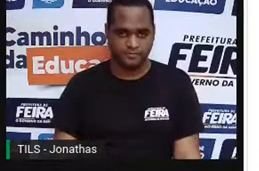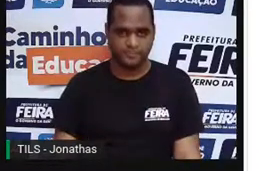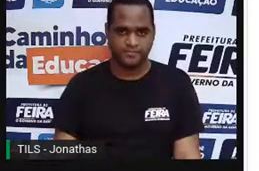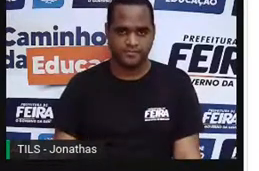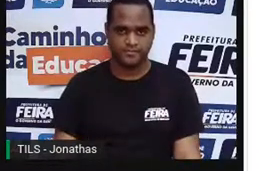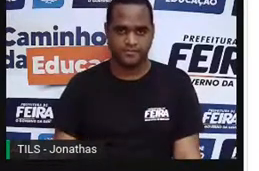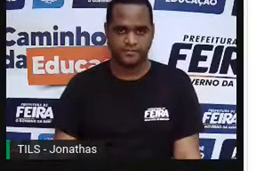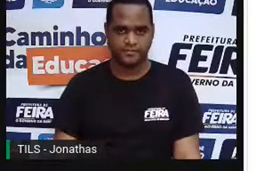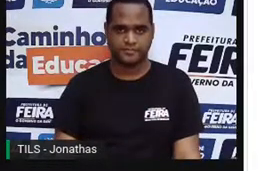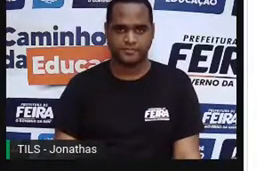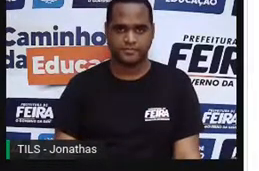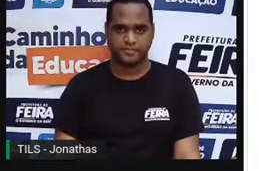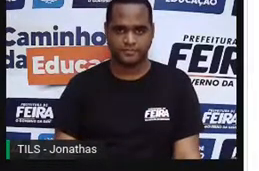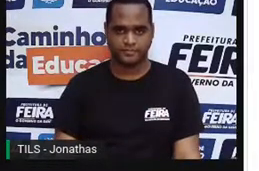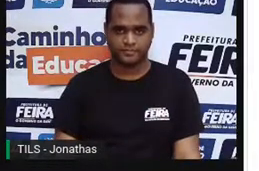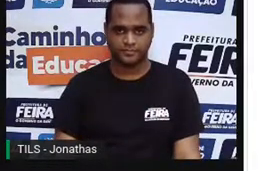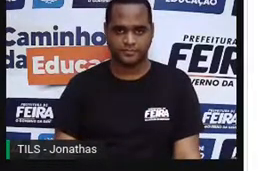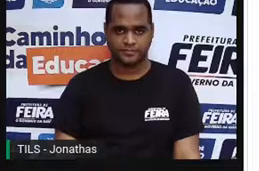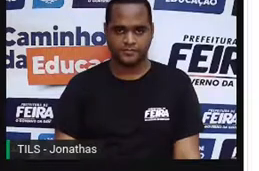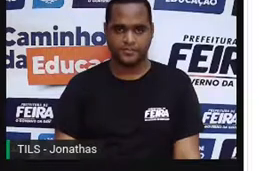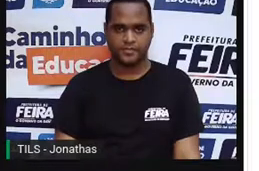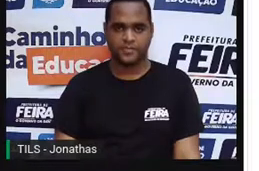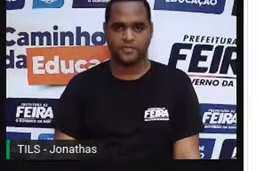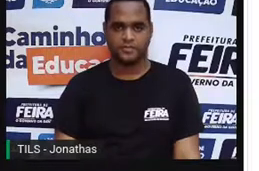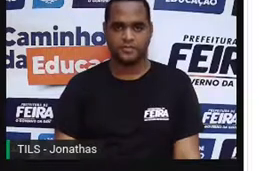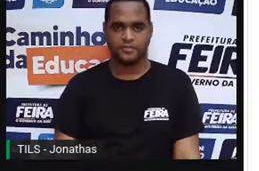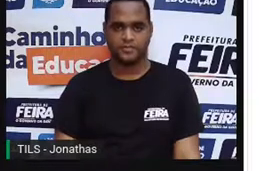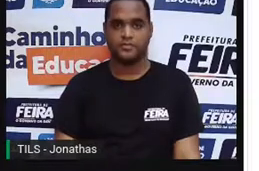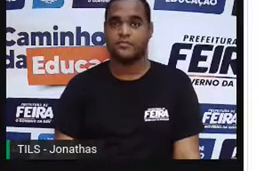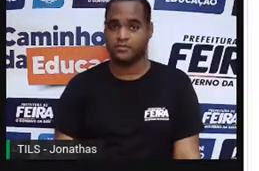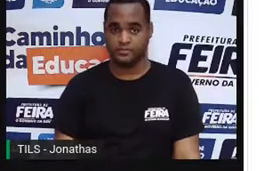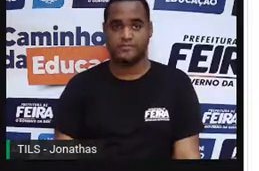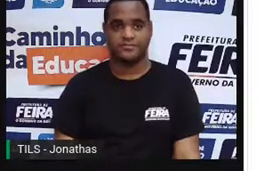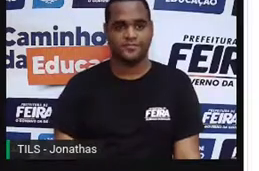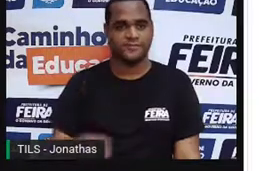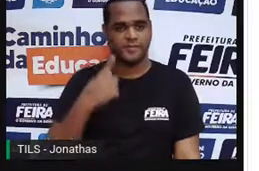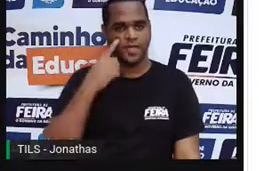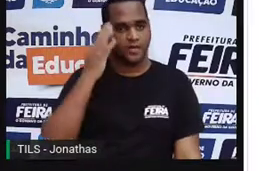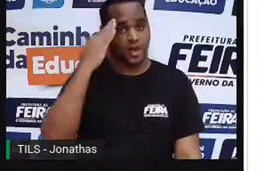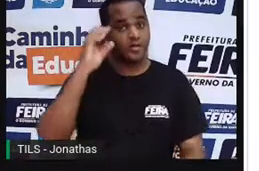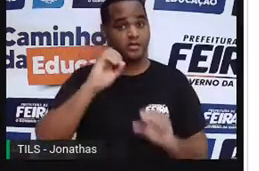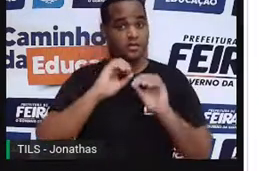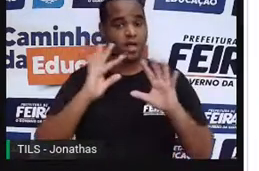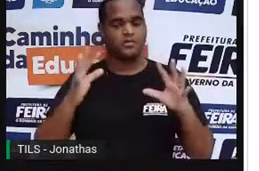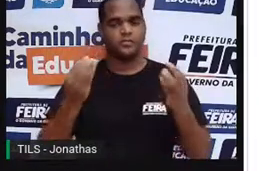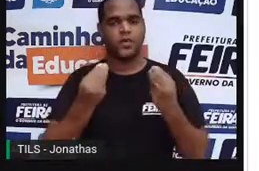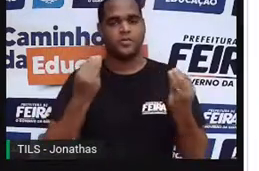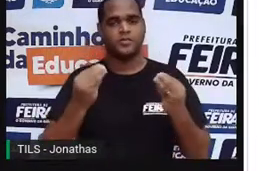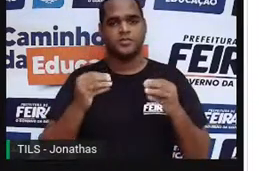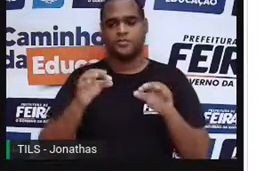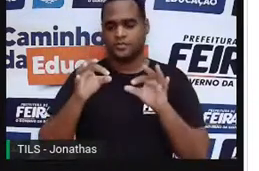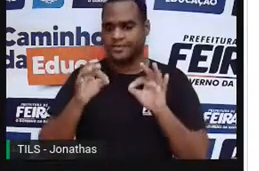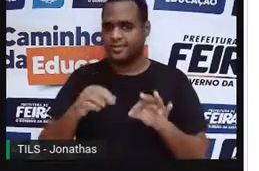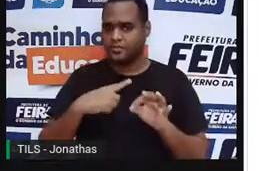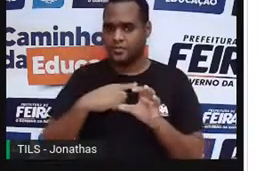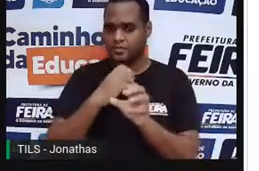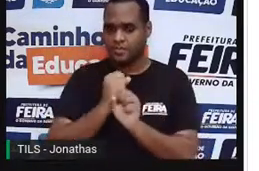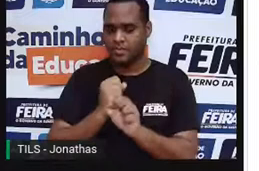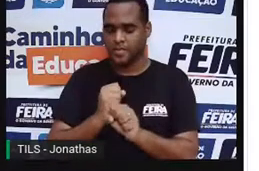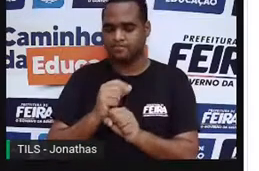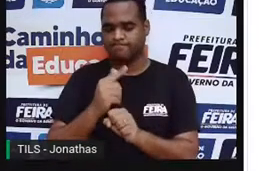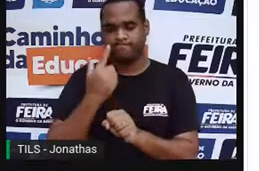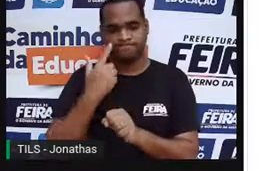para cima ou aqui achei vamos entender essa coisa na prática tá então trago aqui para você